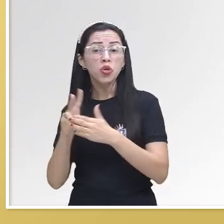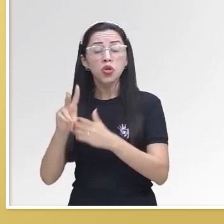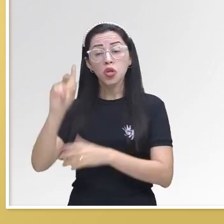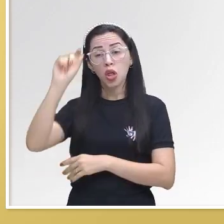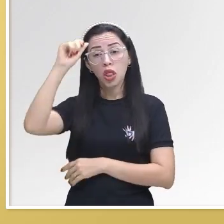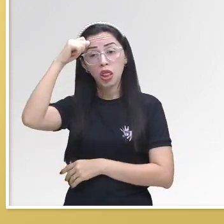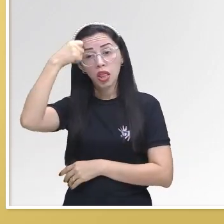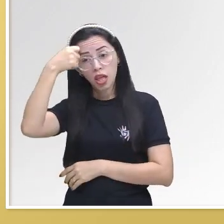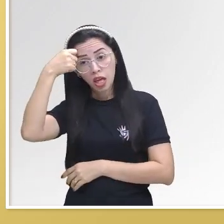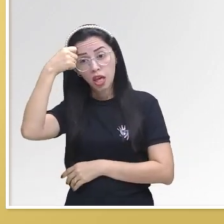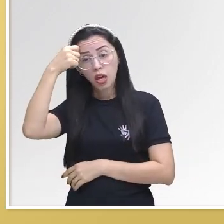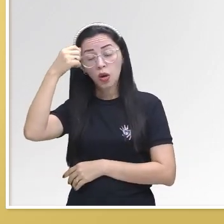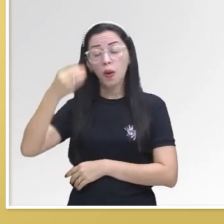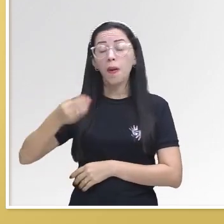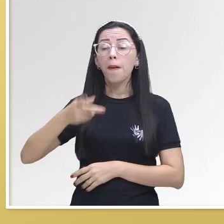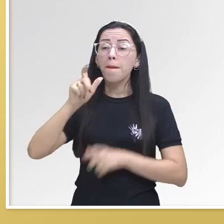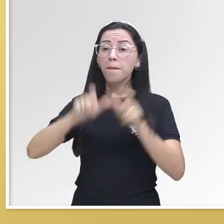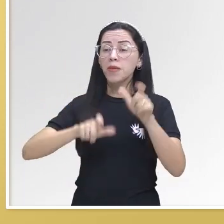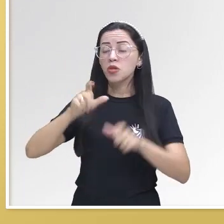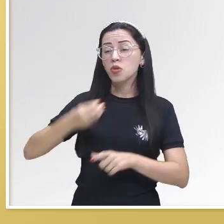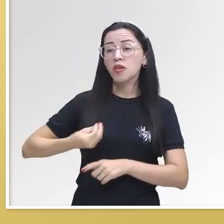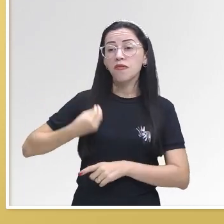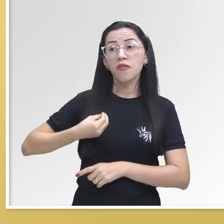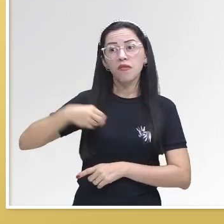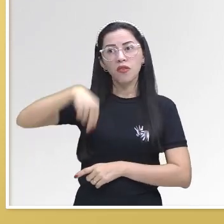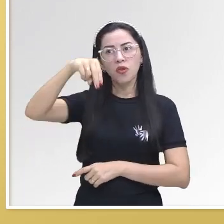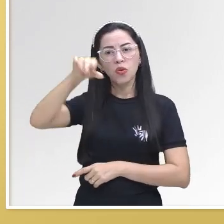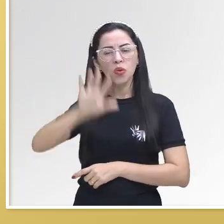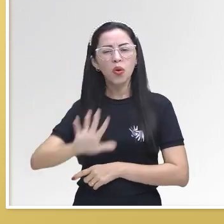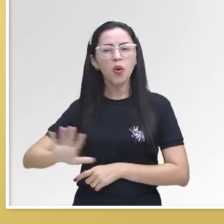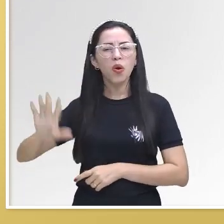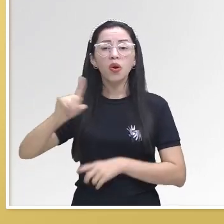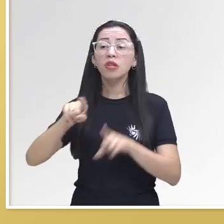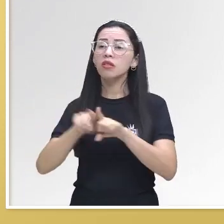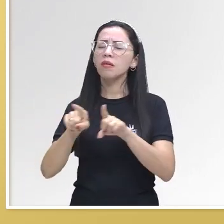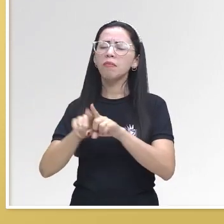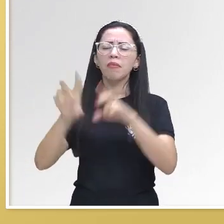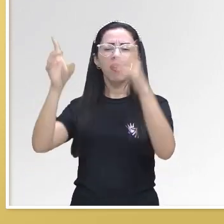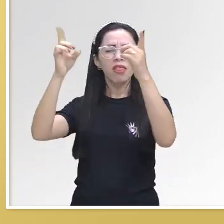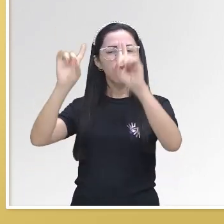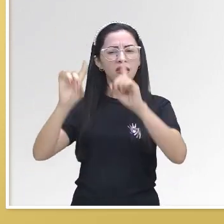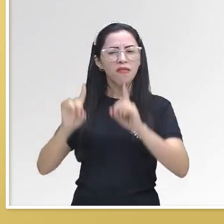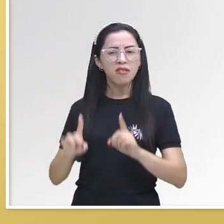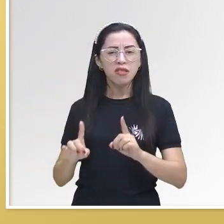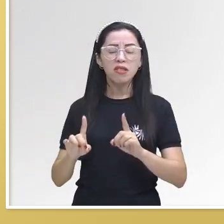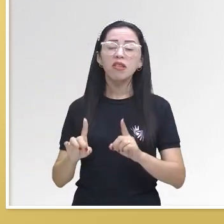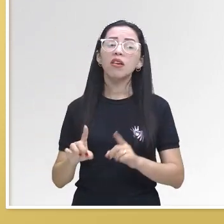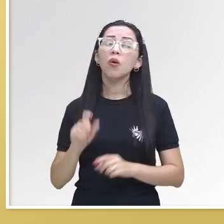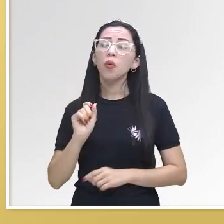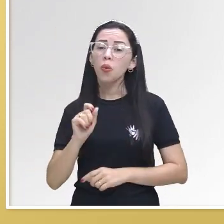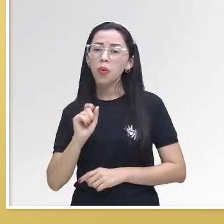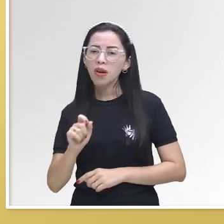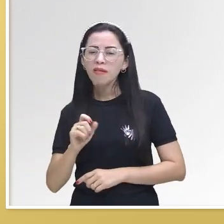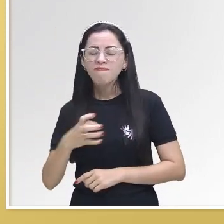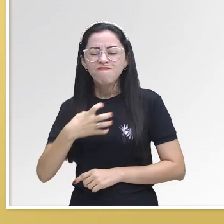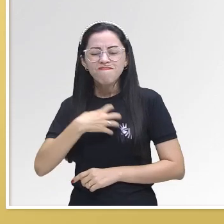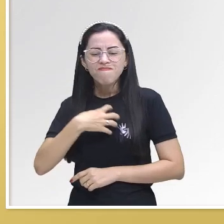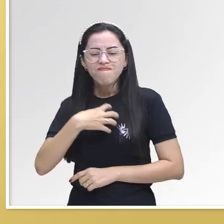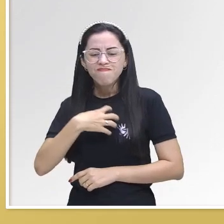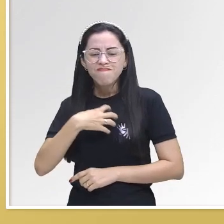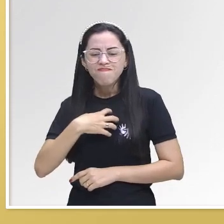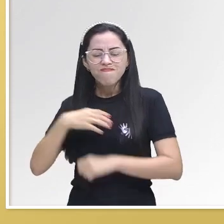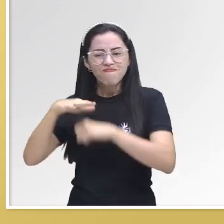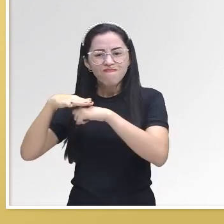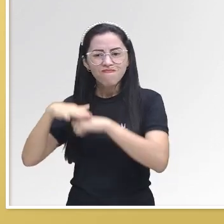os portadores de necessidades especiais ainda são hostilizados pelo simples fato de